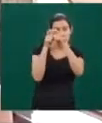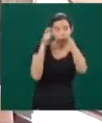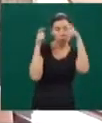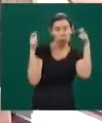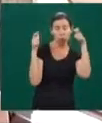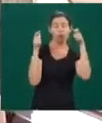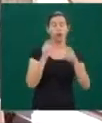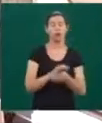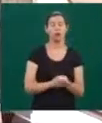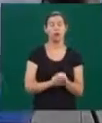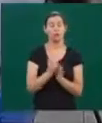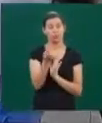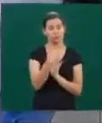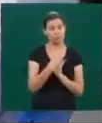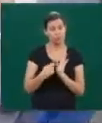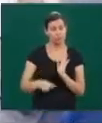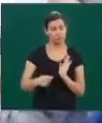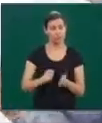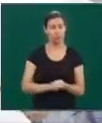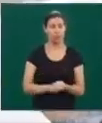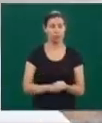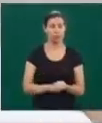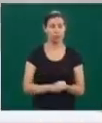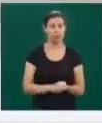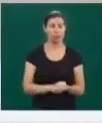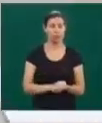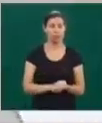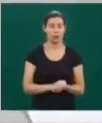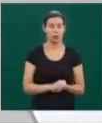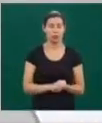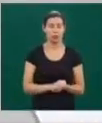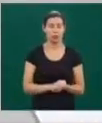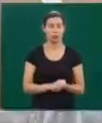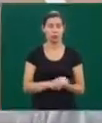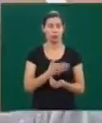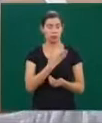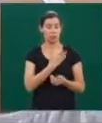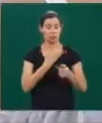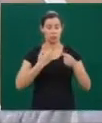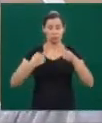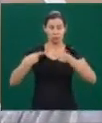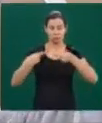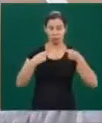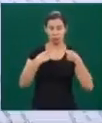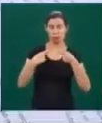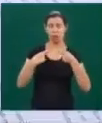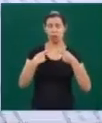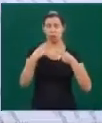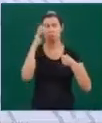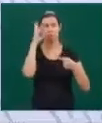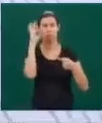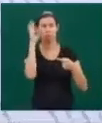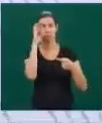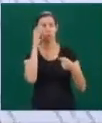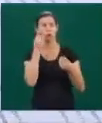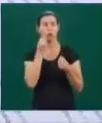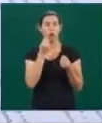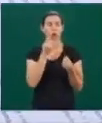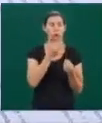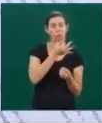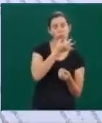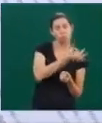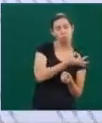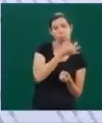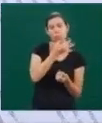sua capacidade de escrita, né? Os próprios colegas discutem e refletem sobre as produções de cada um. Assim, é o curso de